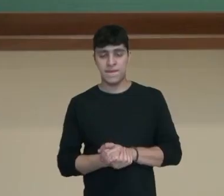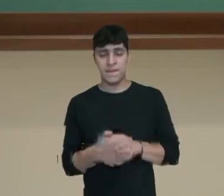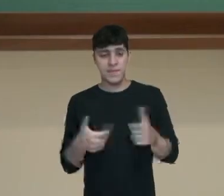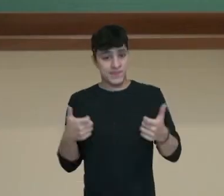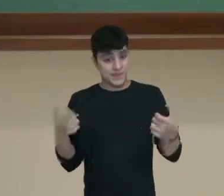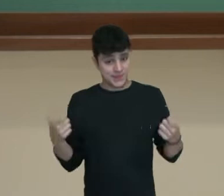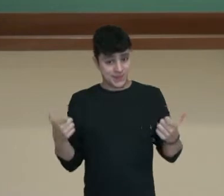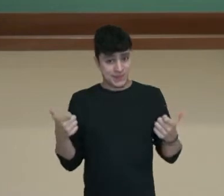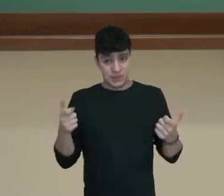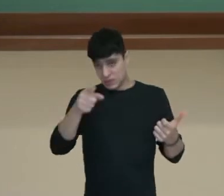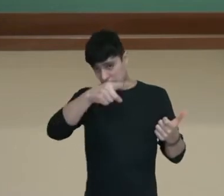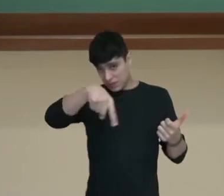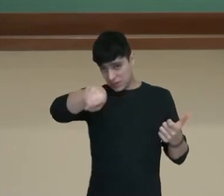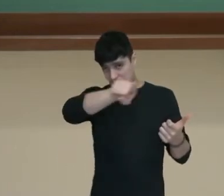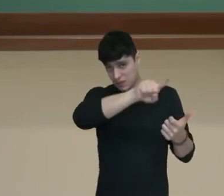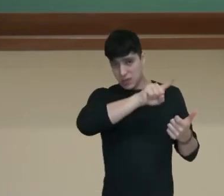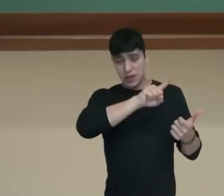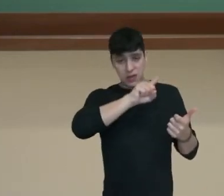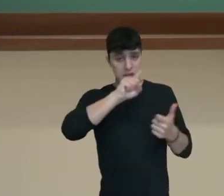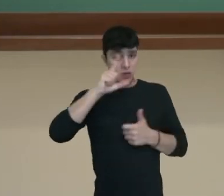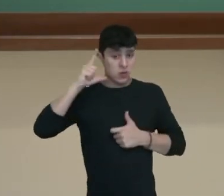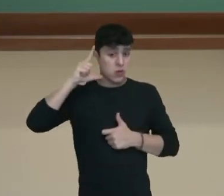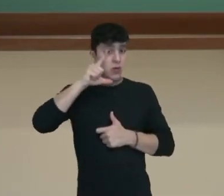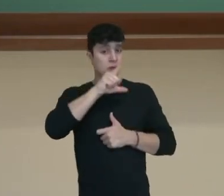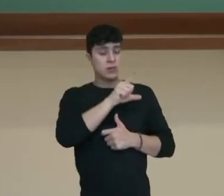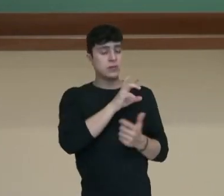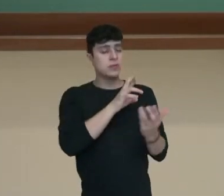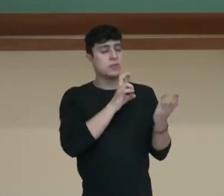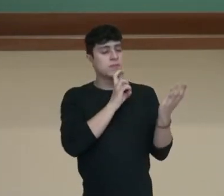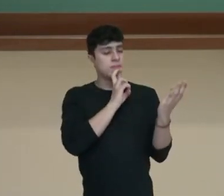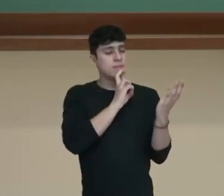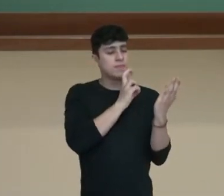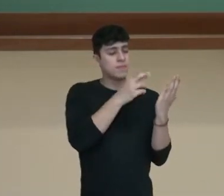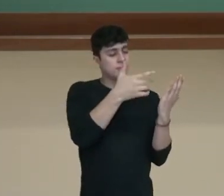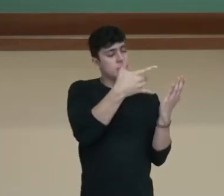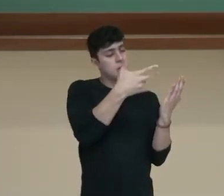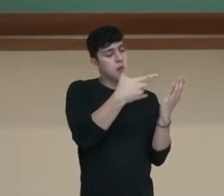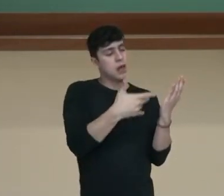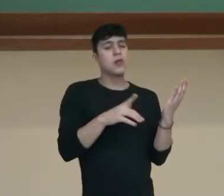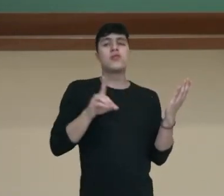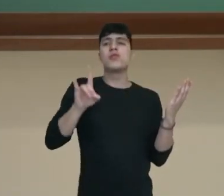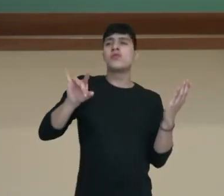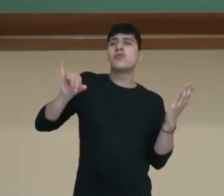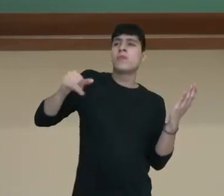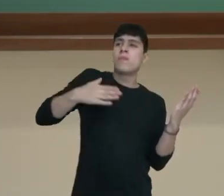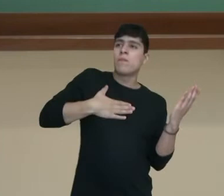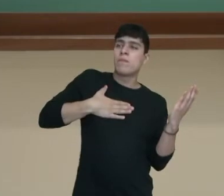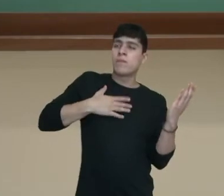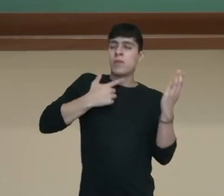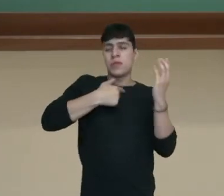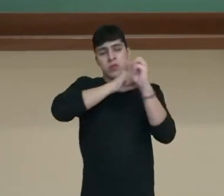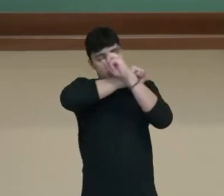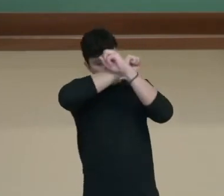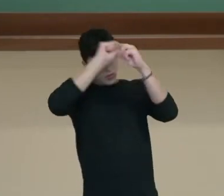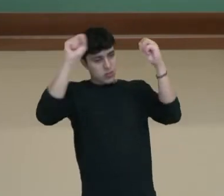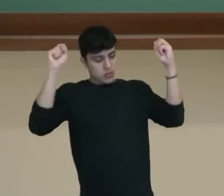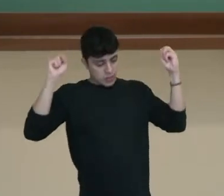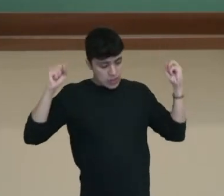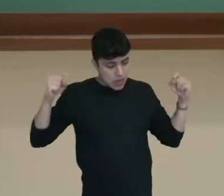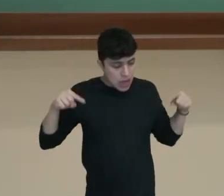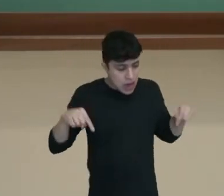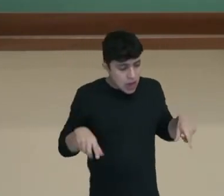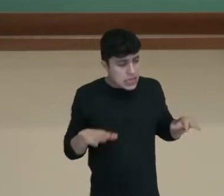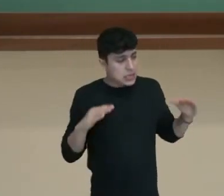E aí, pessoal, conseguiram responder? Pode pensar ao longo do nosso dia, né? Acordei, estou em casa. Minha casa é um